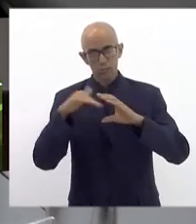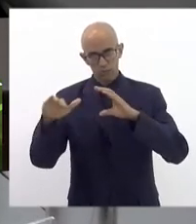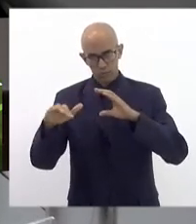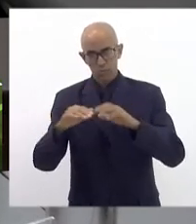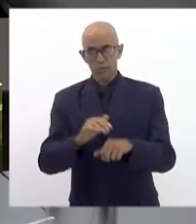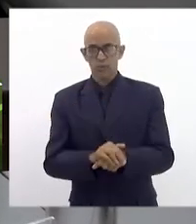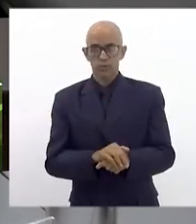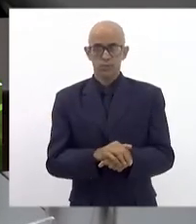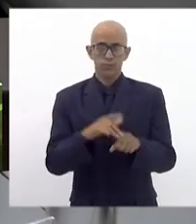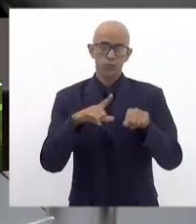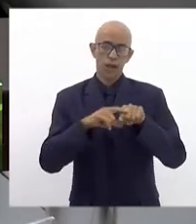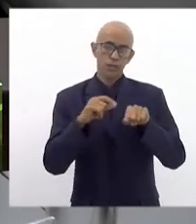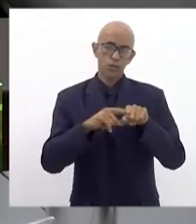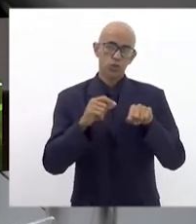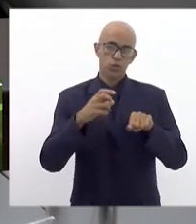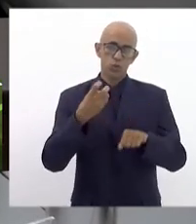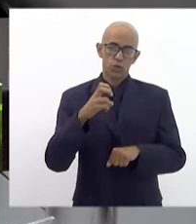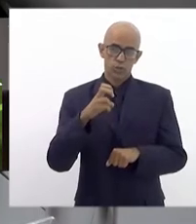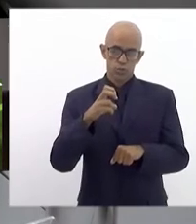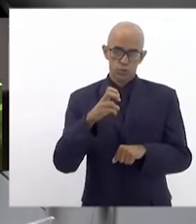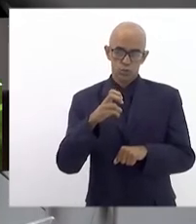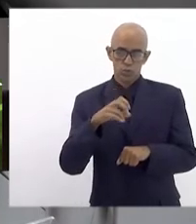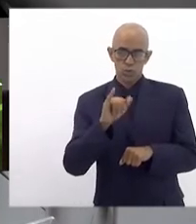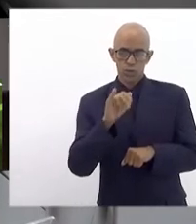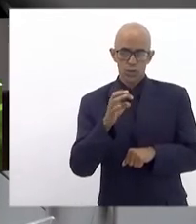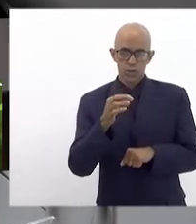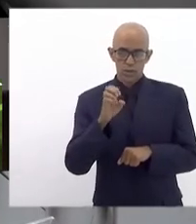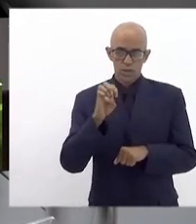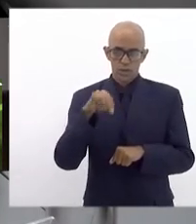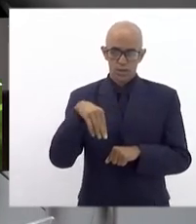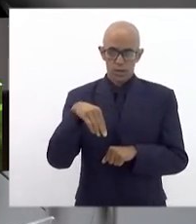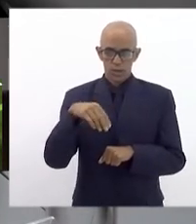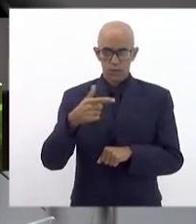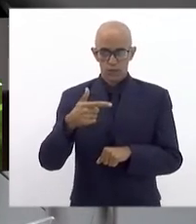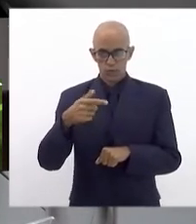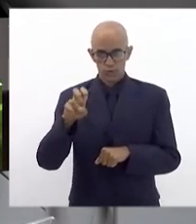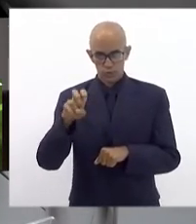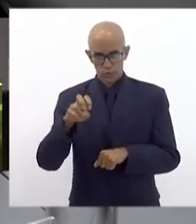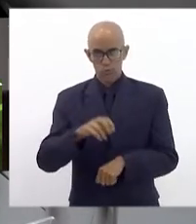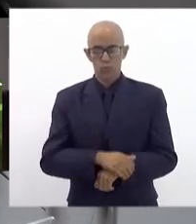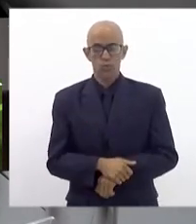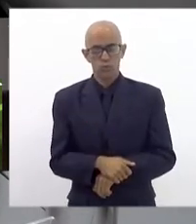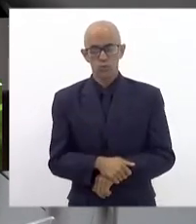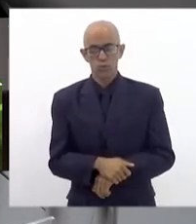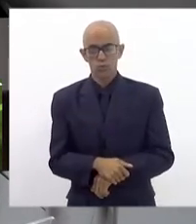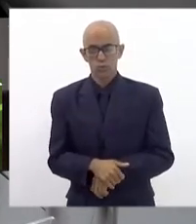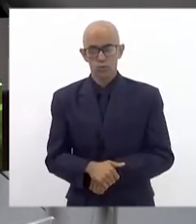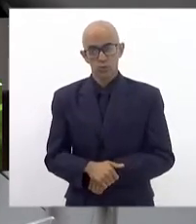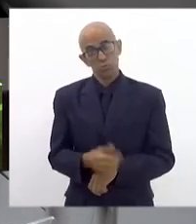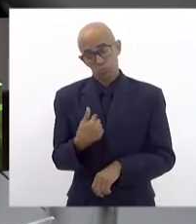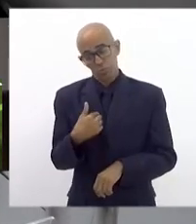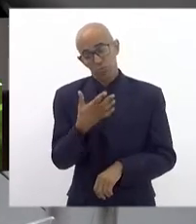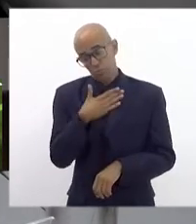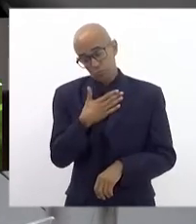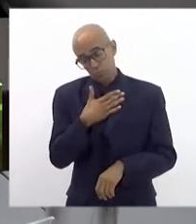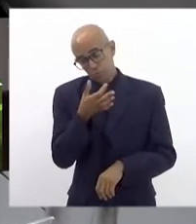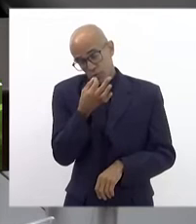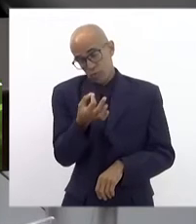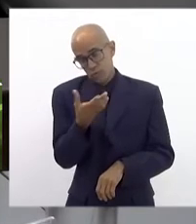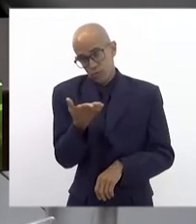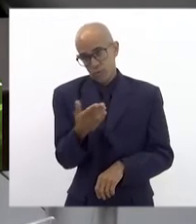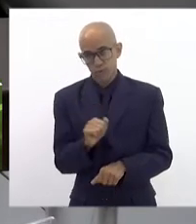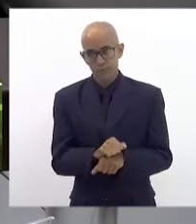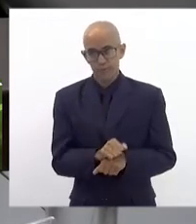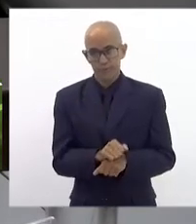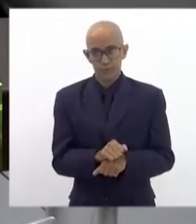artigo 5º, provavelmente no item 25, que é depois do 24, que é o último, em algum outro lugar, quer dizer, o ambiente